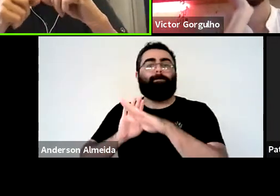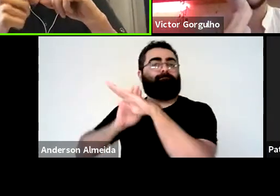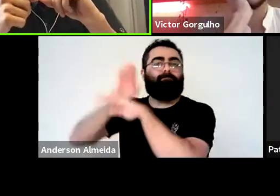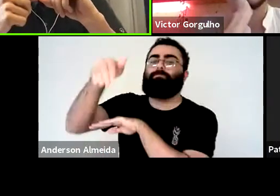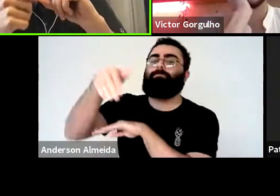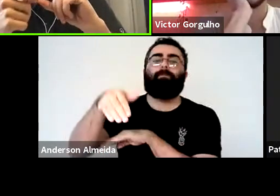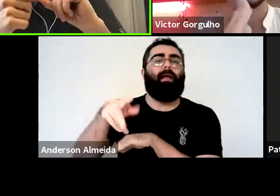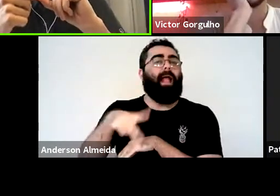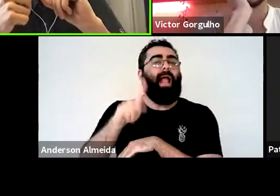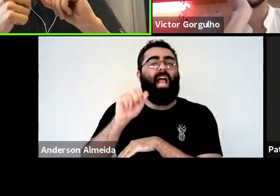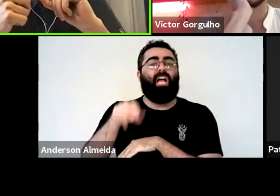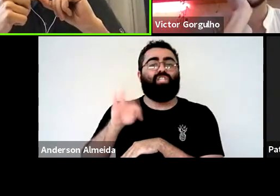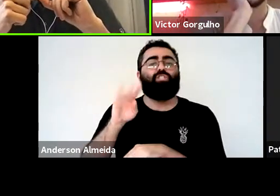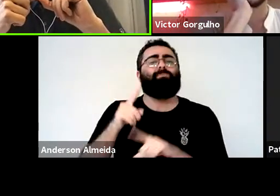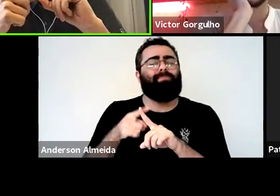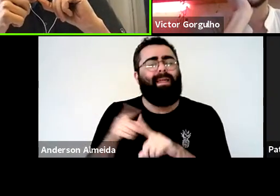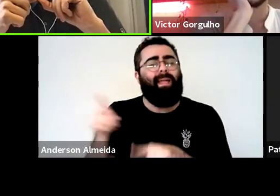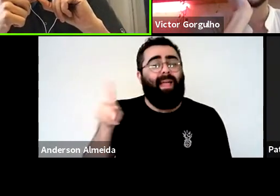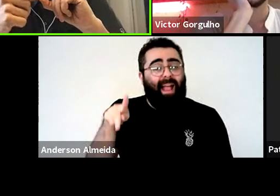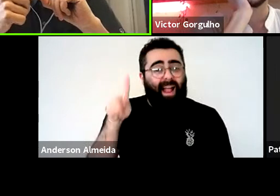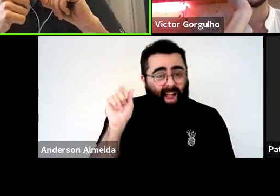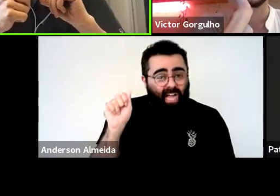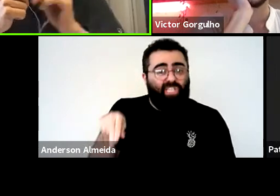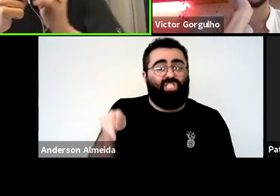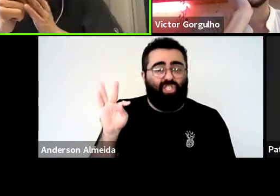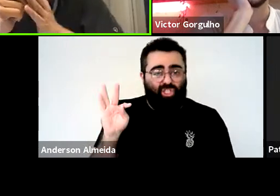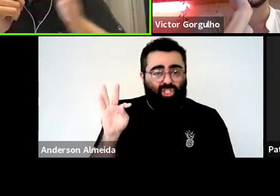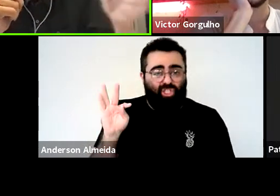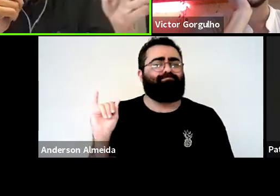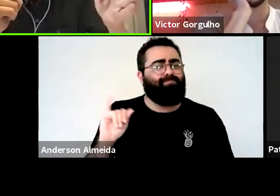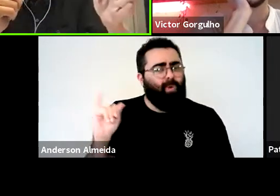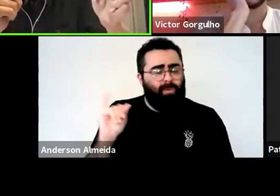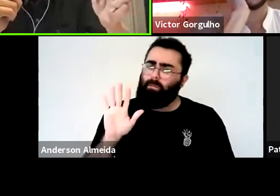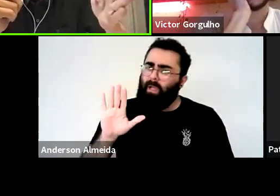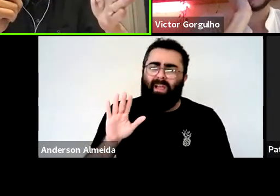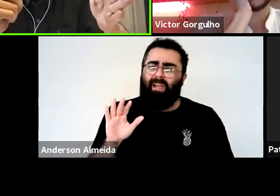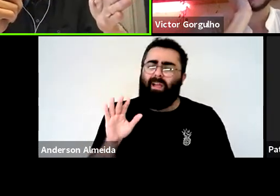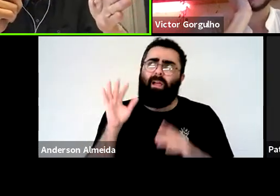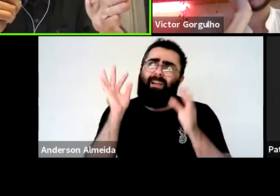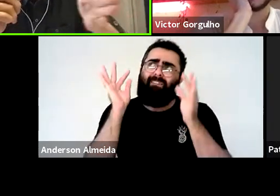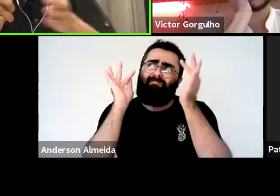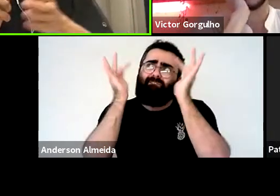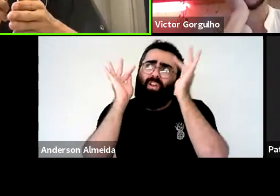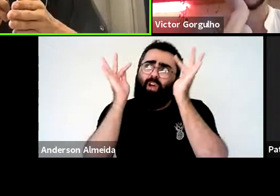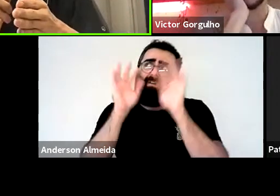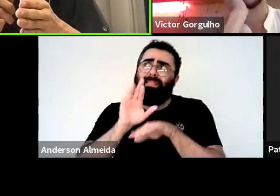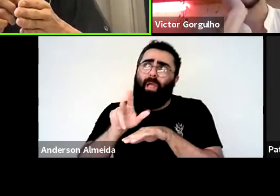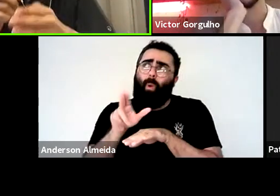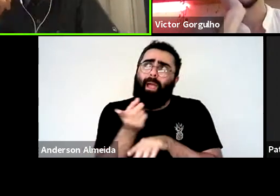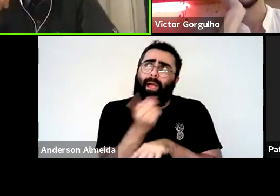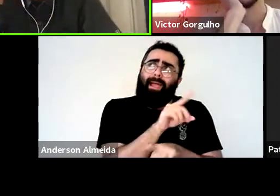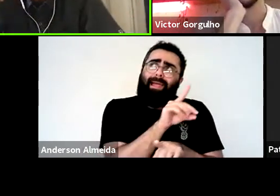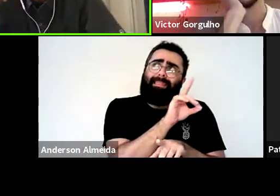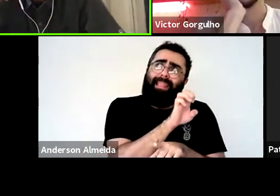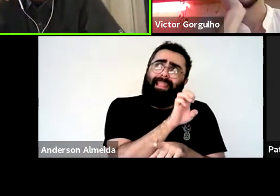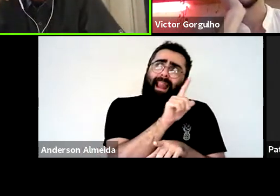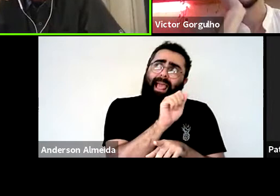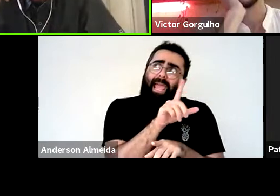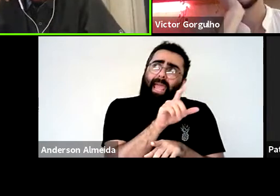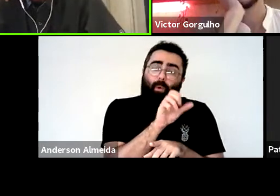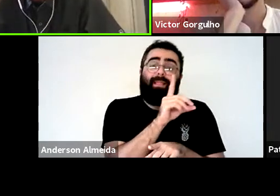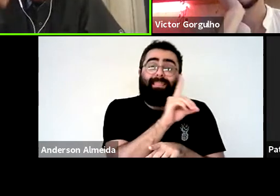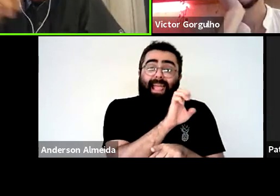"O Kant é importantíssimo." Muito embora não seja um filósofo com o qual ele se alinhe, né? Mas a gente tem que pensar o Kant, e ele fala